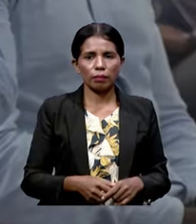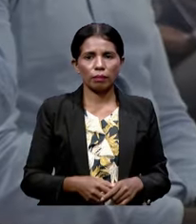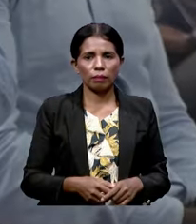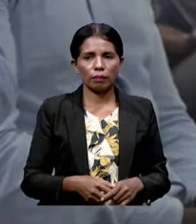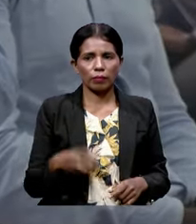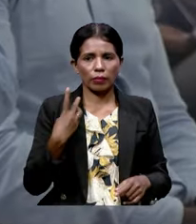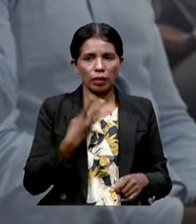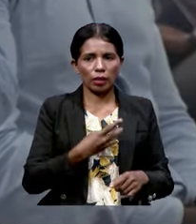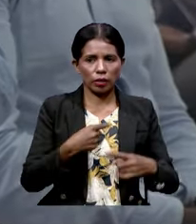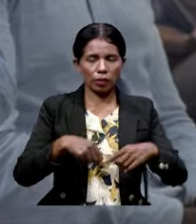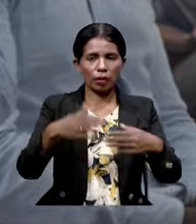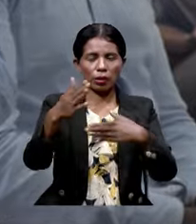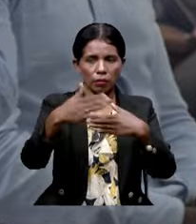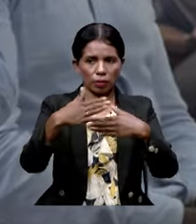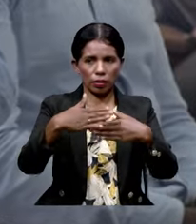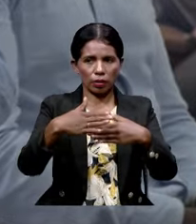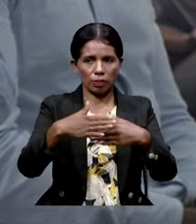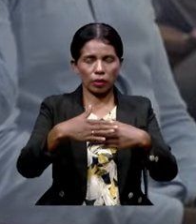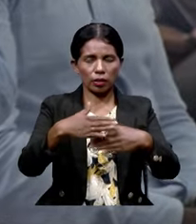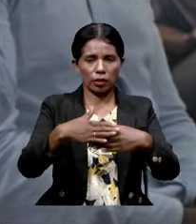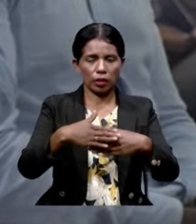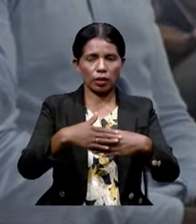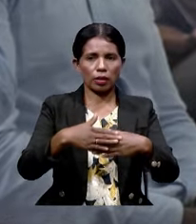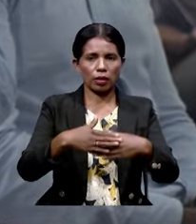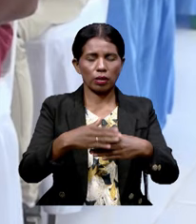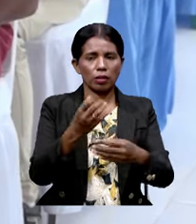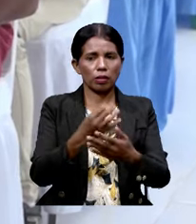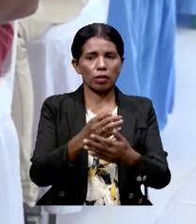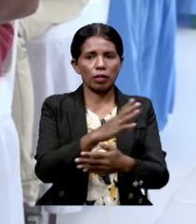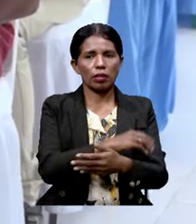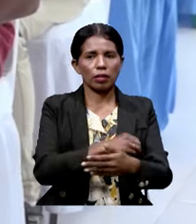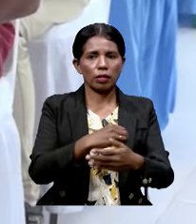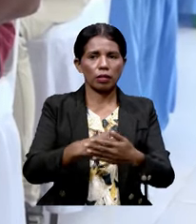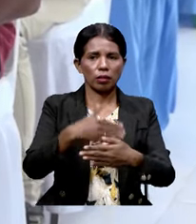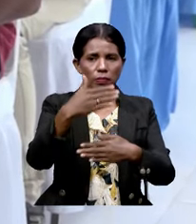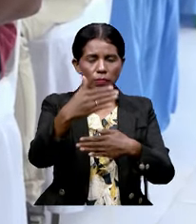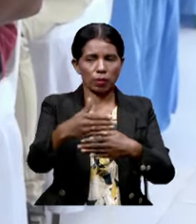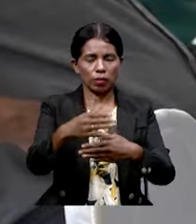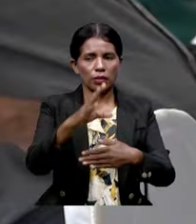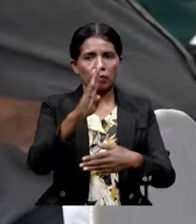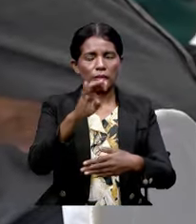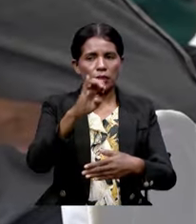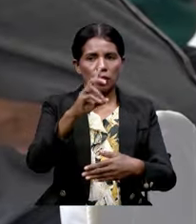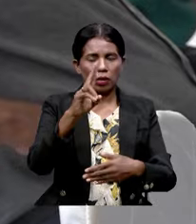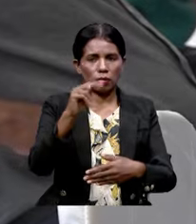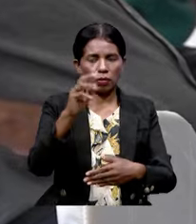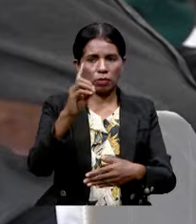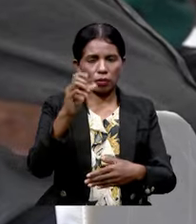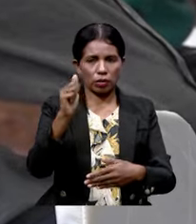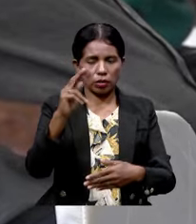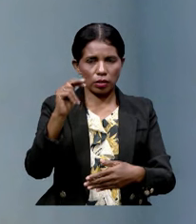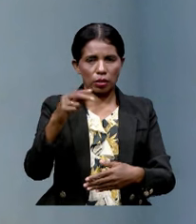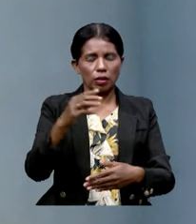Ita, para a bicicleta da Ocona, para a Roja, Liliu, Campo, Ita, Naramba, Ita, Ninha, tempo de